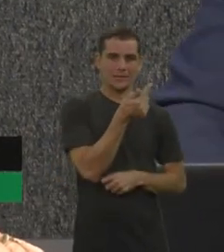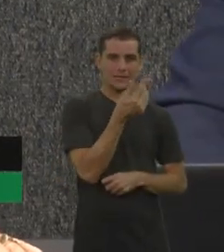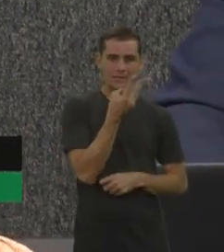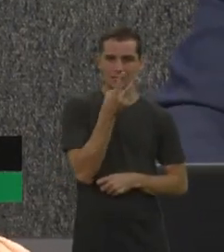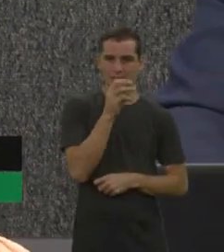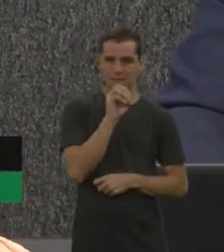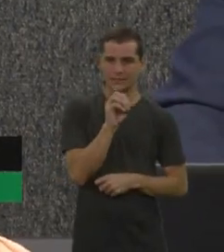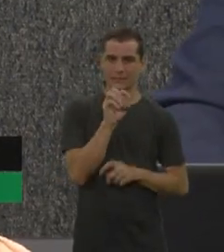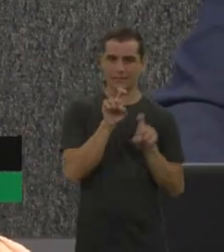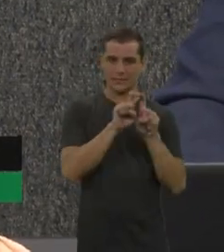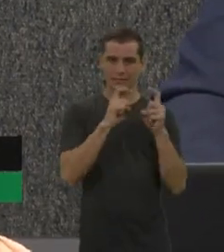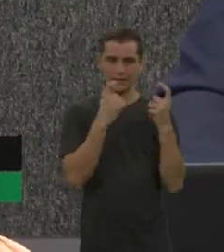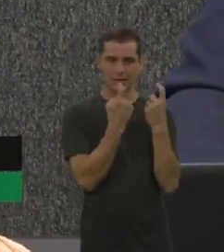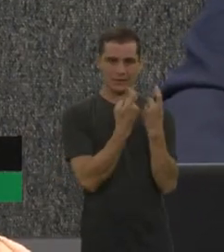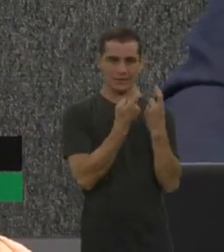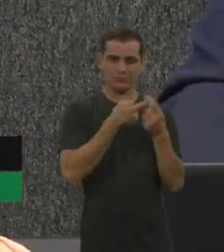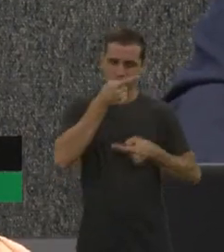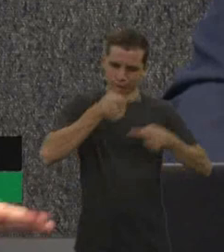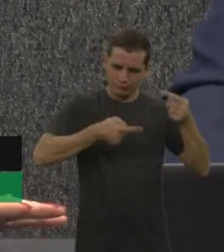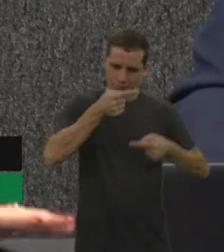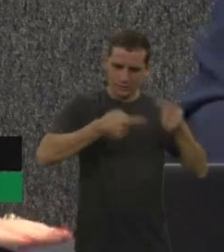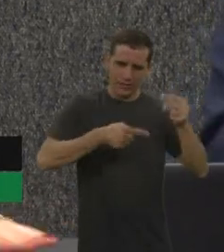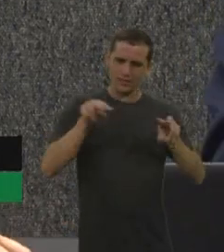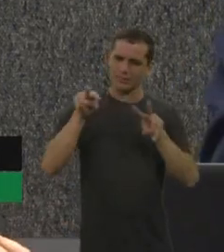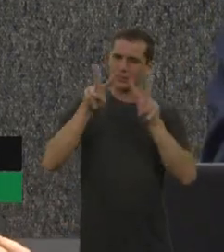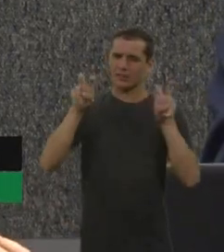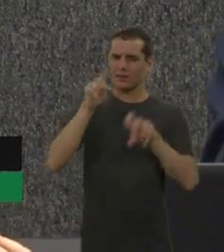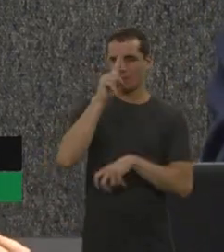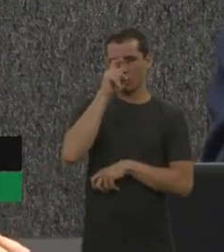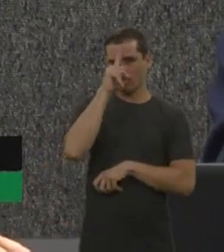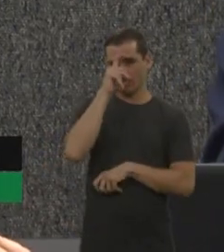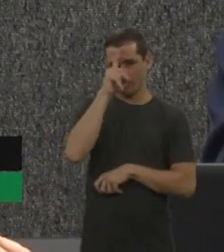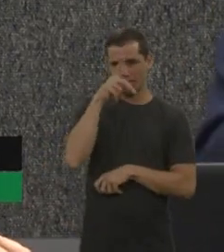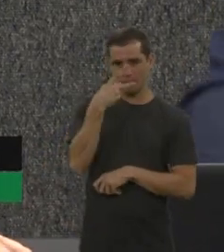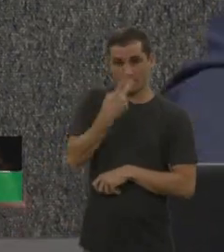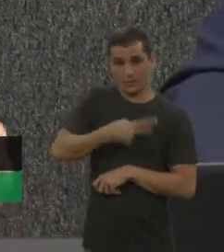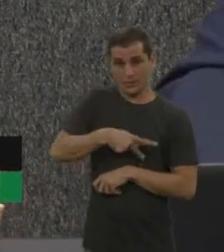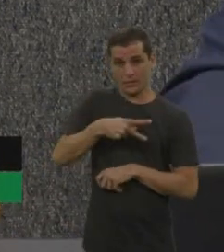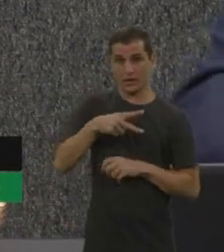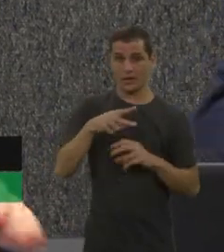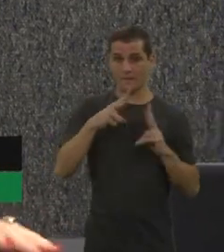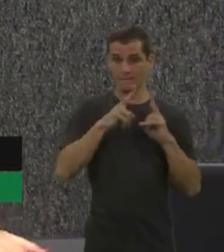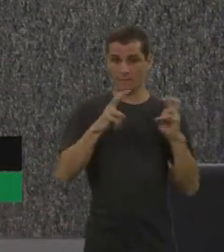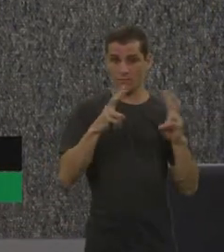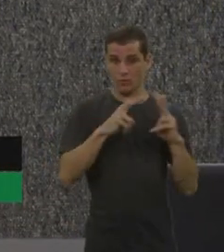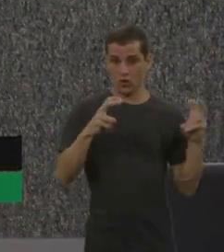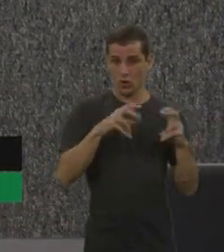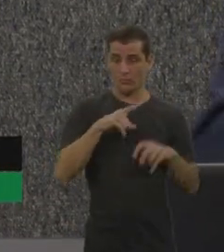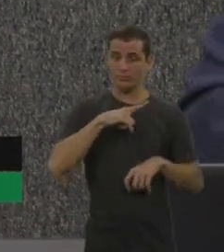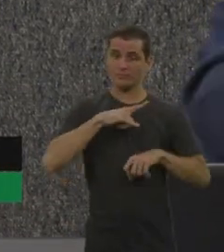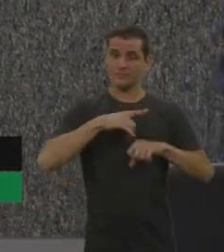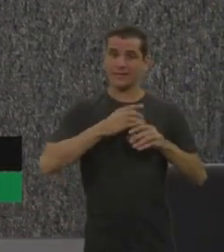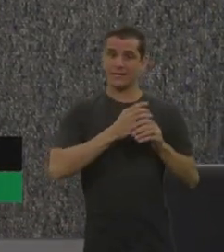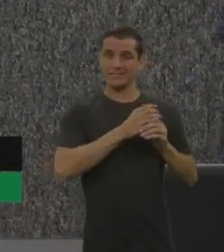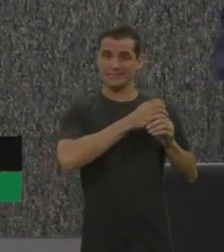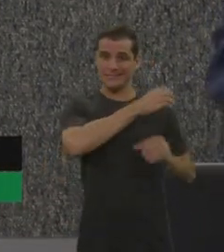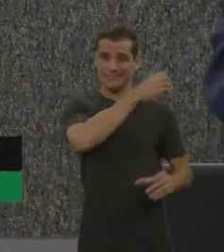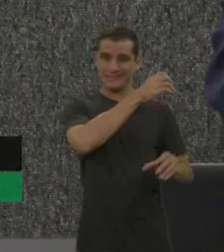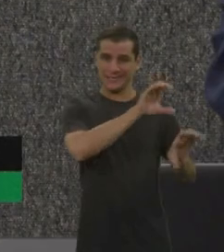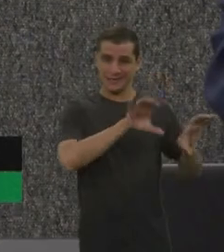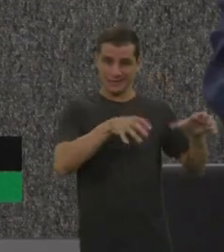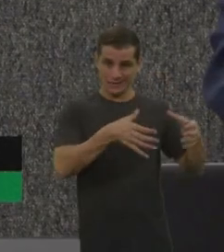tratando os nossos hospitais da Grande Florianópolis, com o grupo de engenharia da secretaria e o secretário adjunto